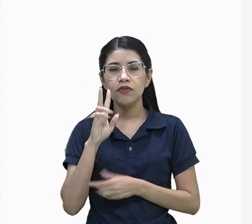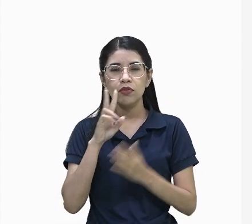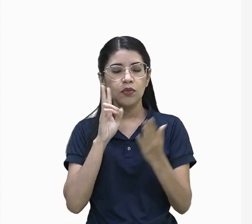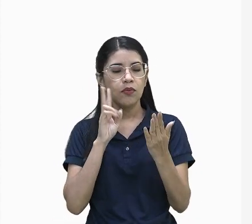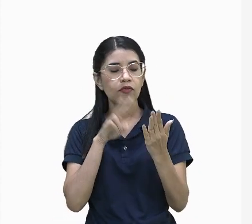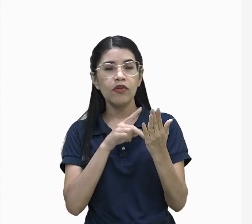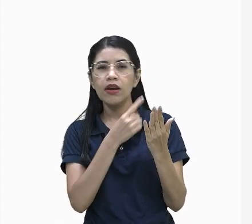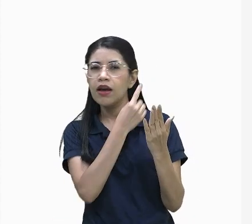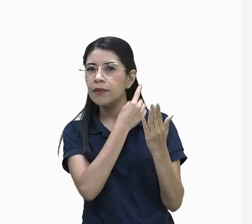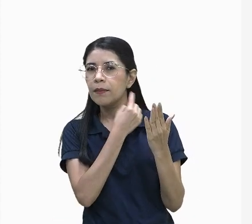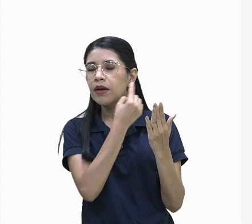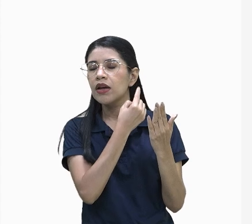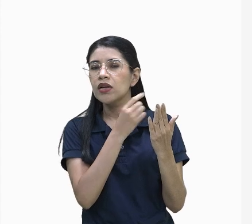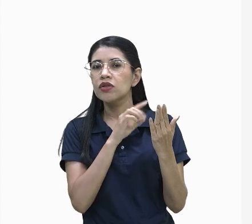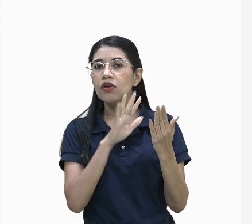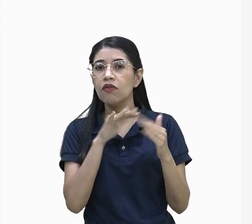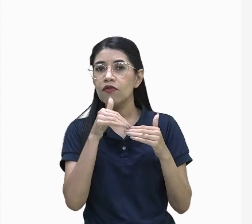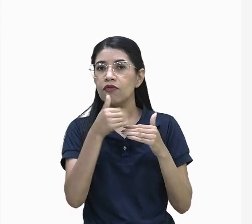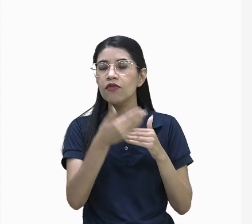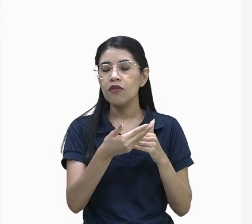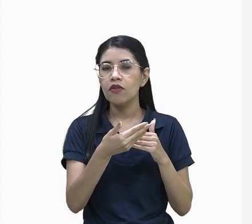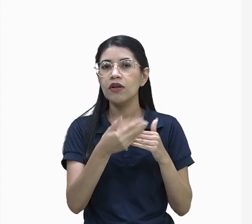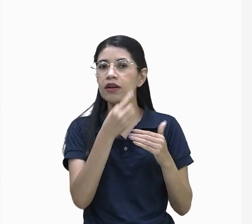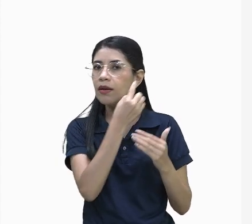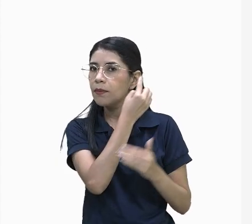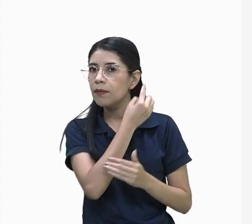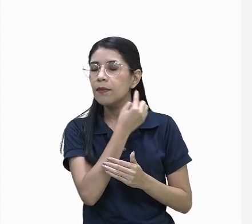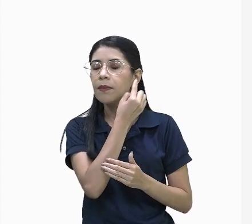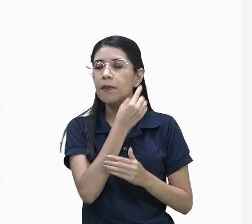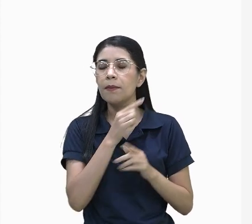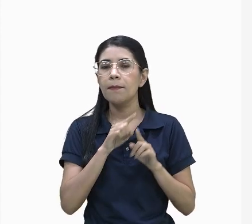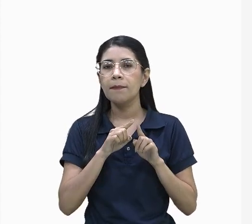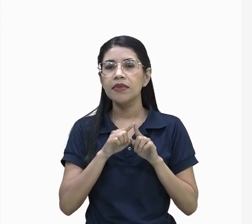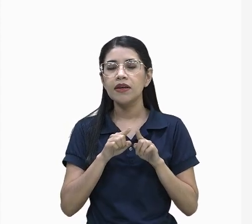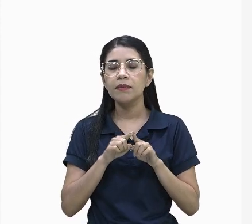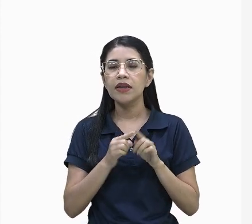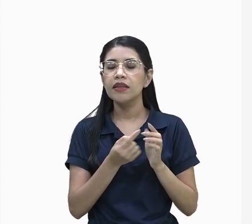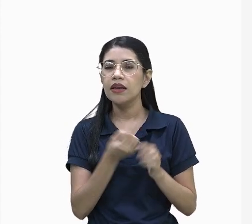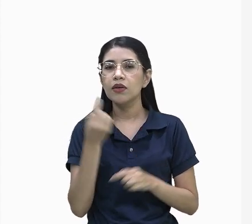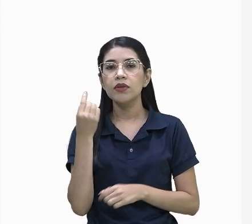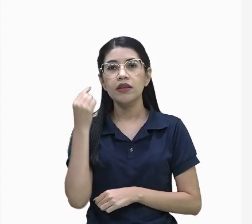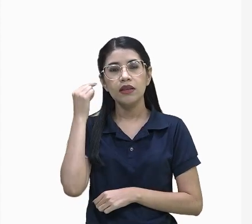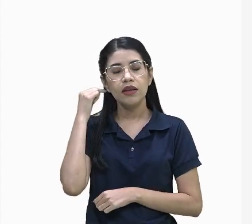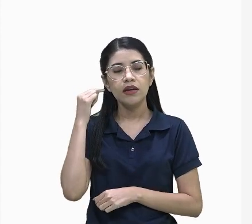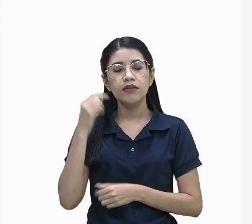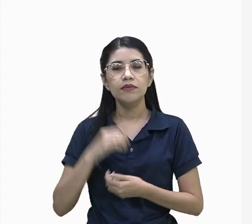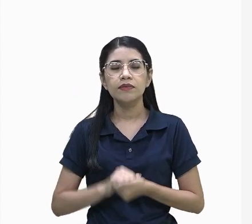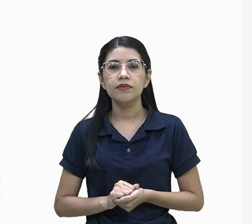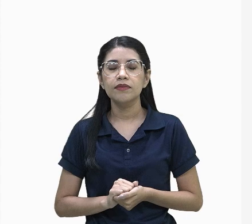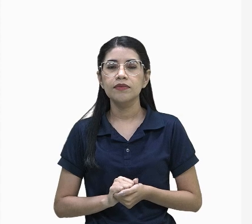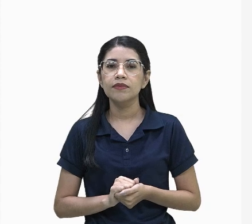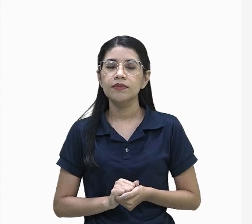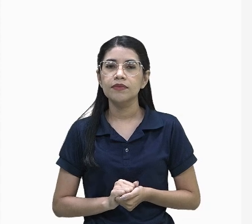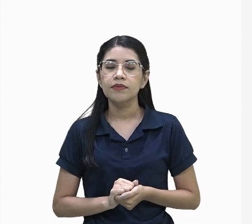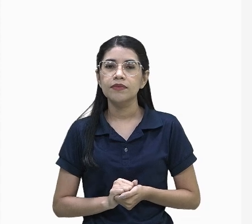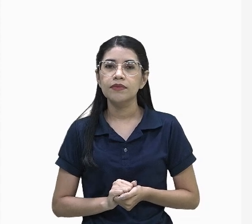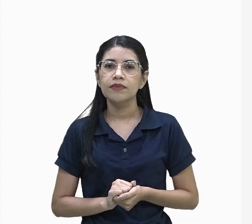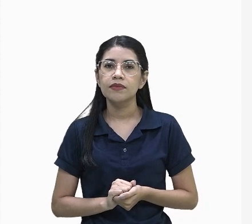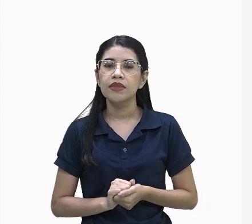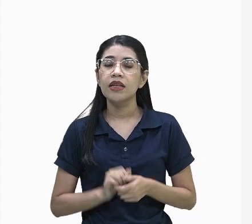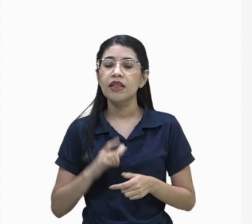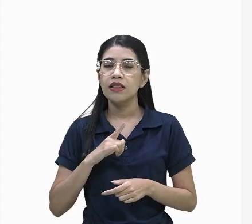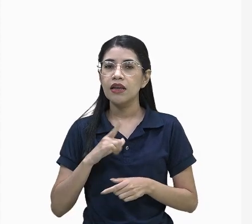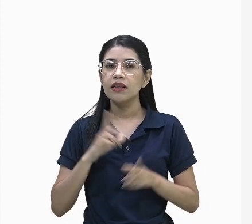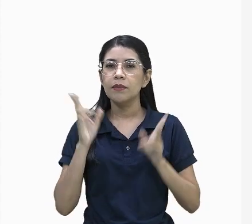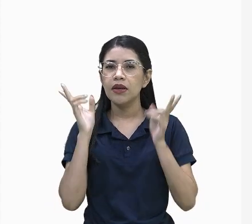temos aquele aspecto mais externo, né, a orelha e o ouvido externo aqui, né, o canal mais externo. Então, existe a